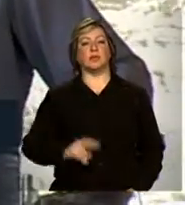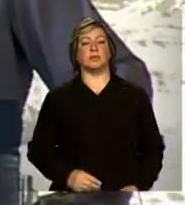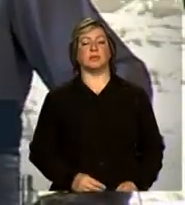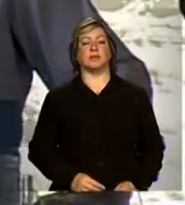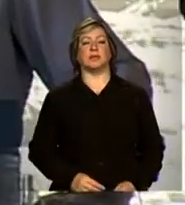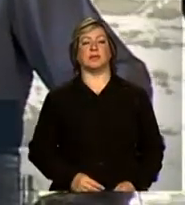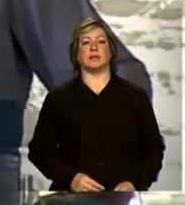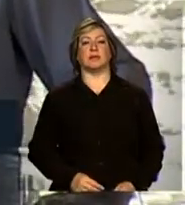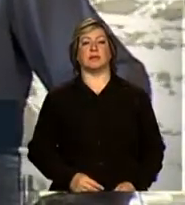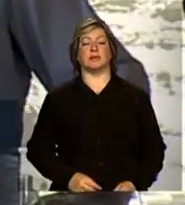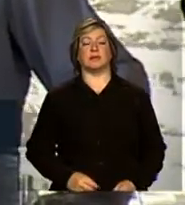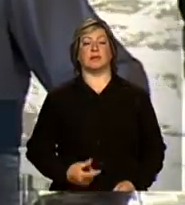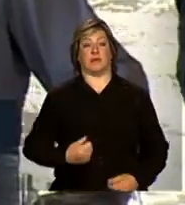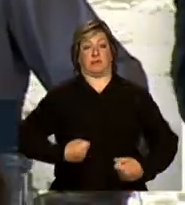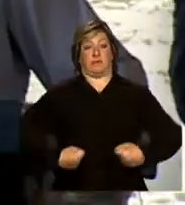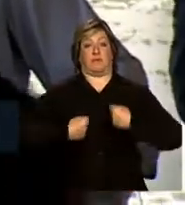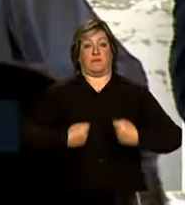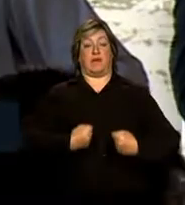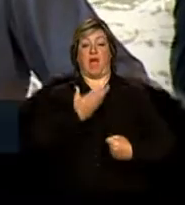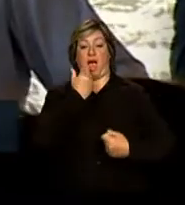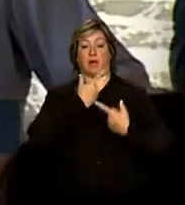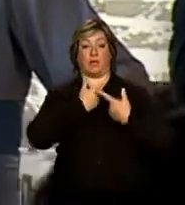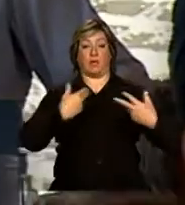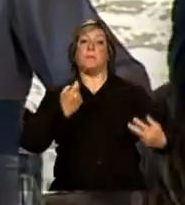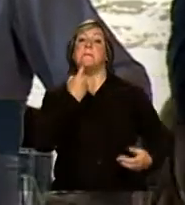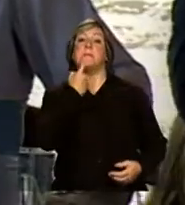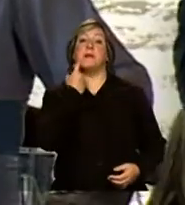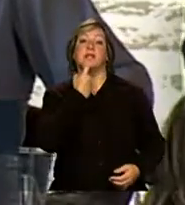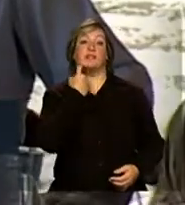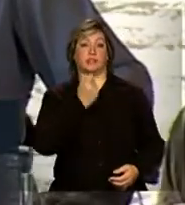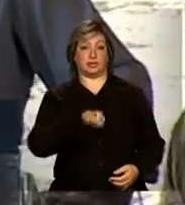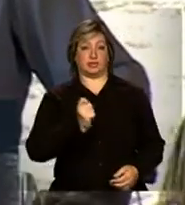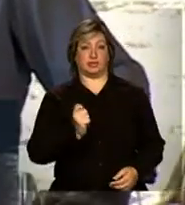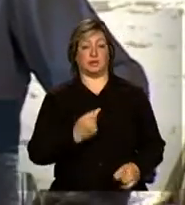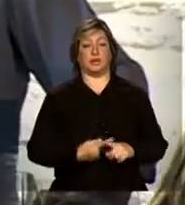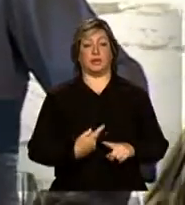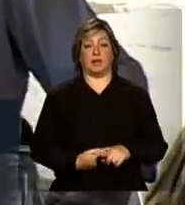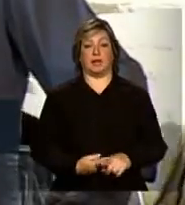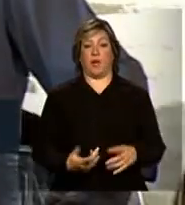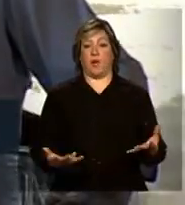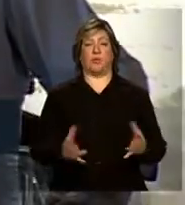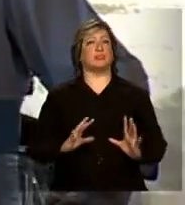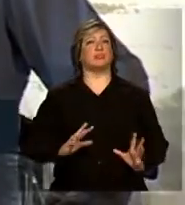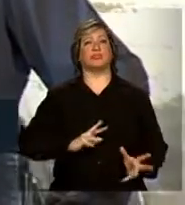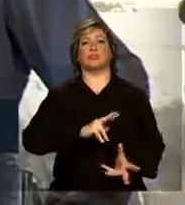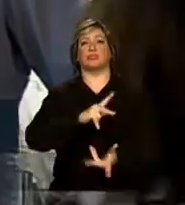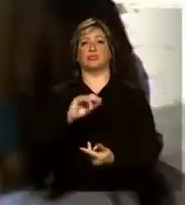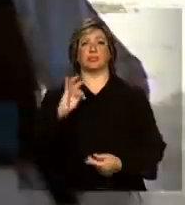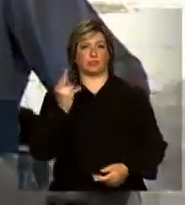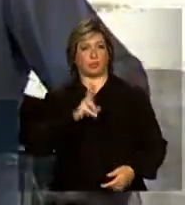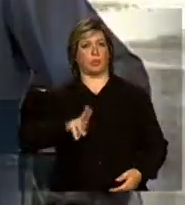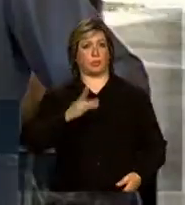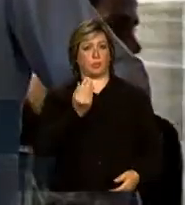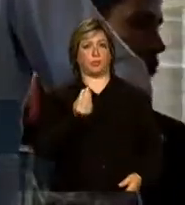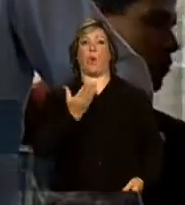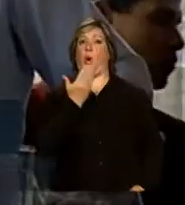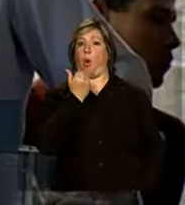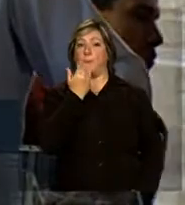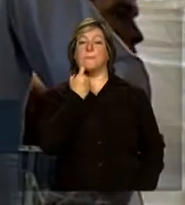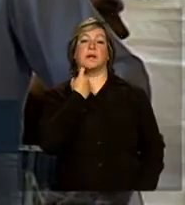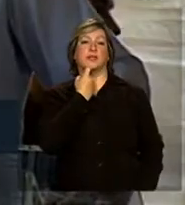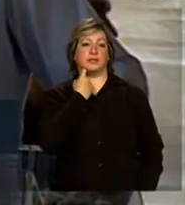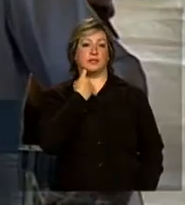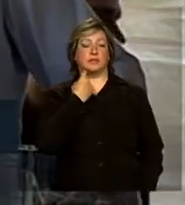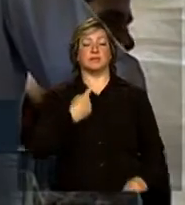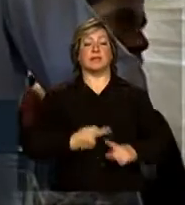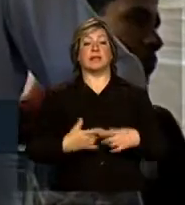proteína animal derivada de pescados que hoje é o mais consumida no mundo inteiro quando a gente quando nos